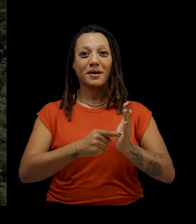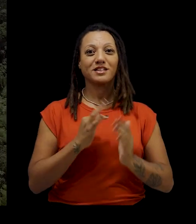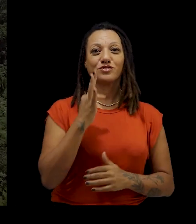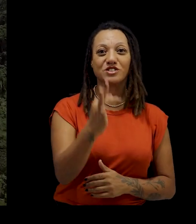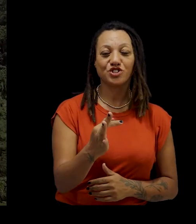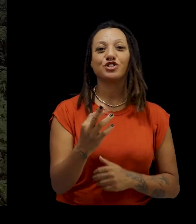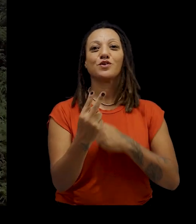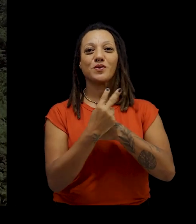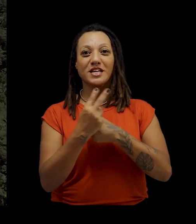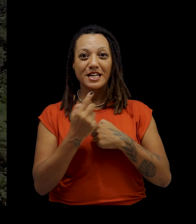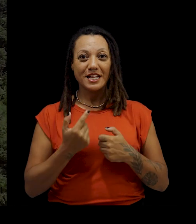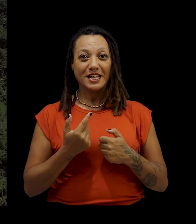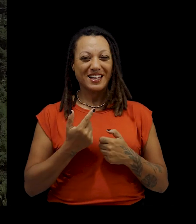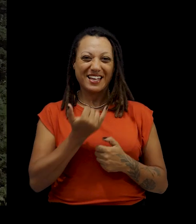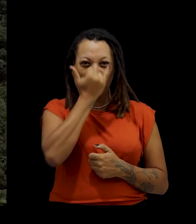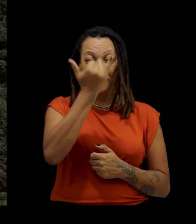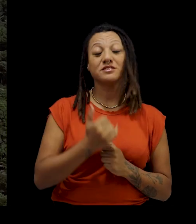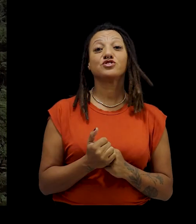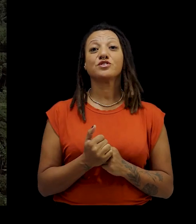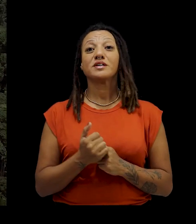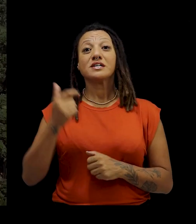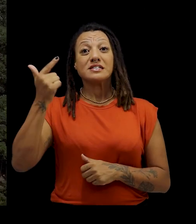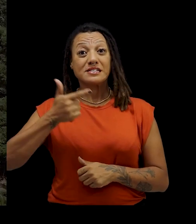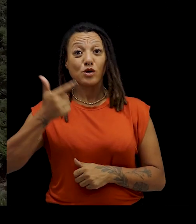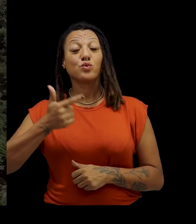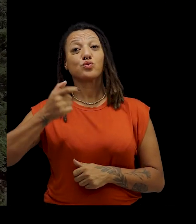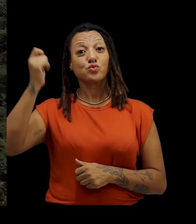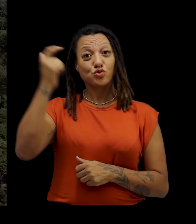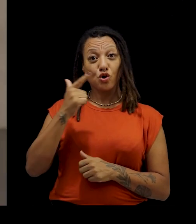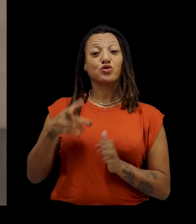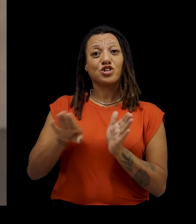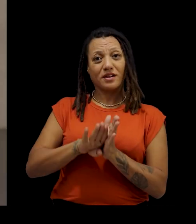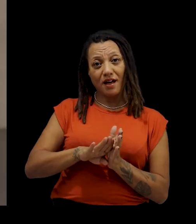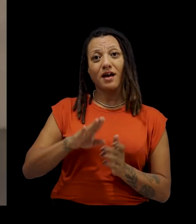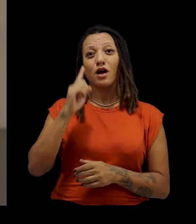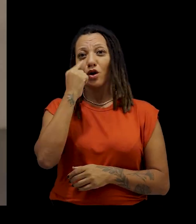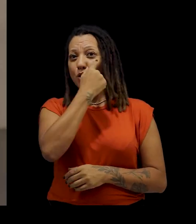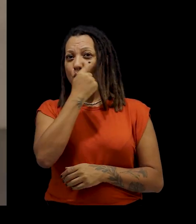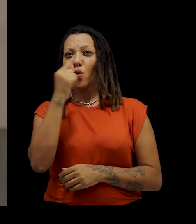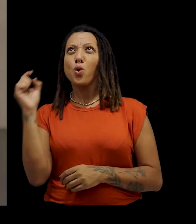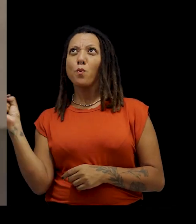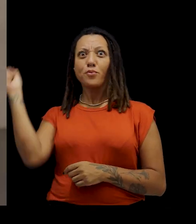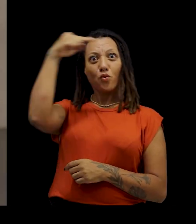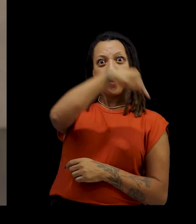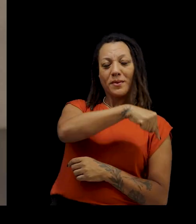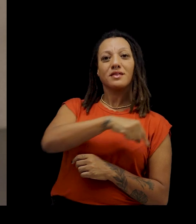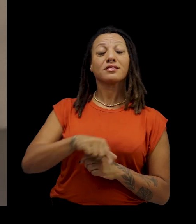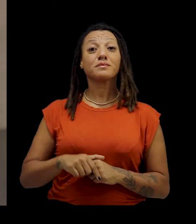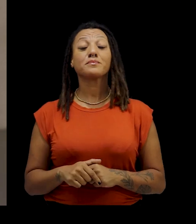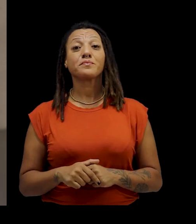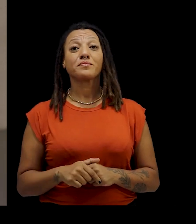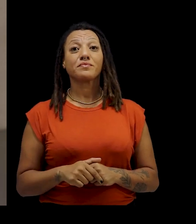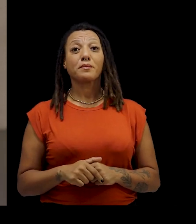Quebrante e Quando o Segundo Sol Chegar, um Cometa nos Teus Olhos, que é inédito. Então a gente está vendo pela primeira vez esse. E aqui na parte de